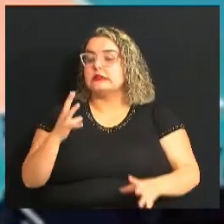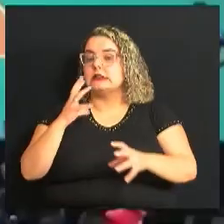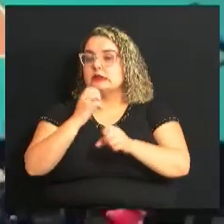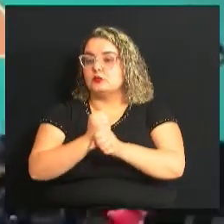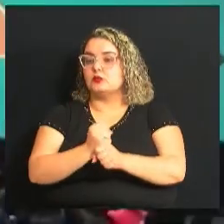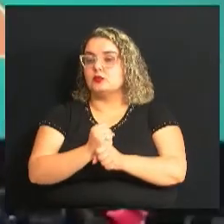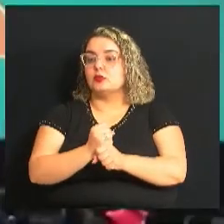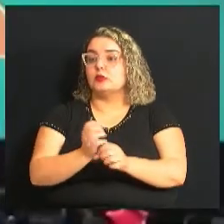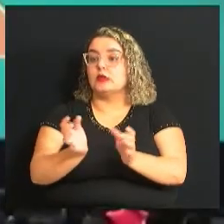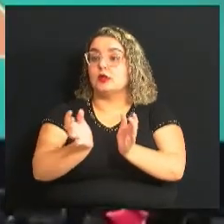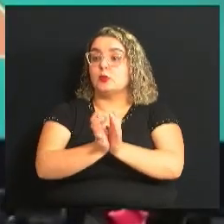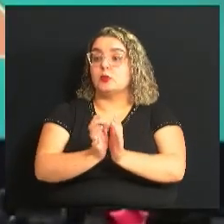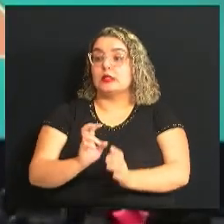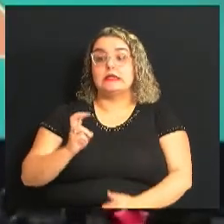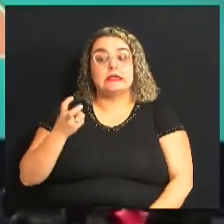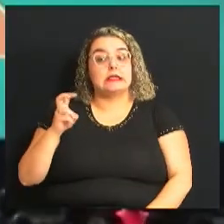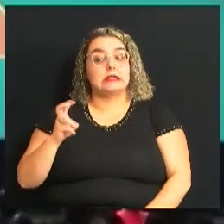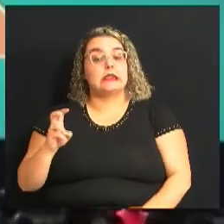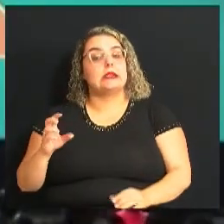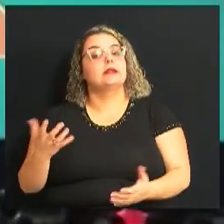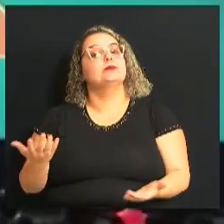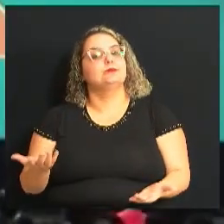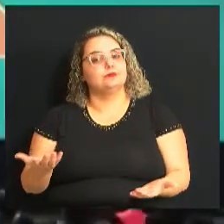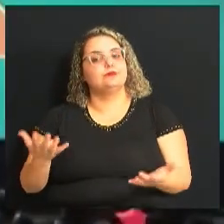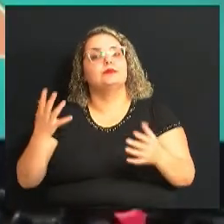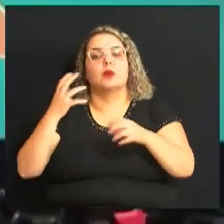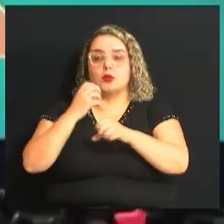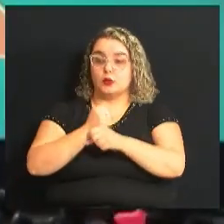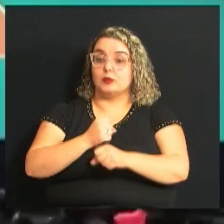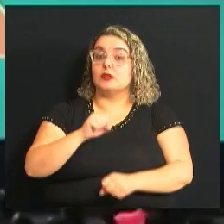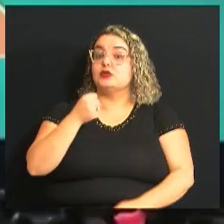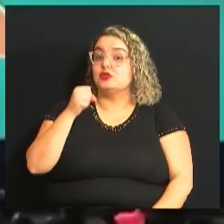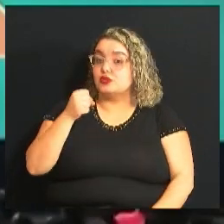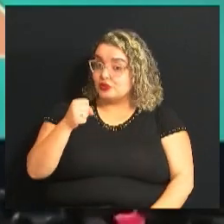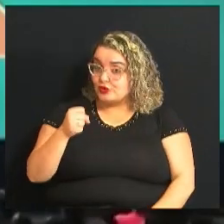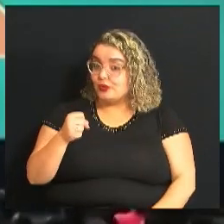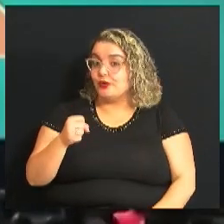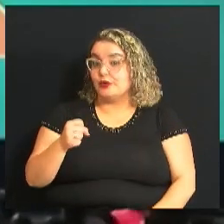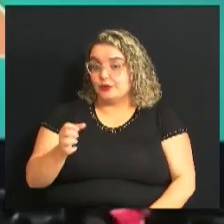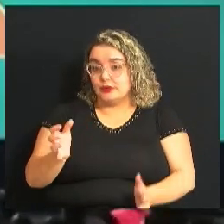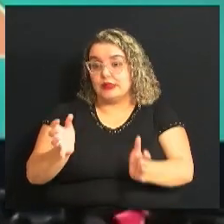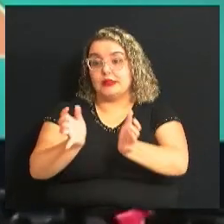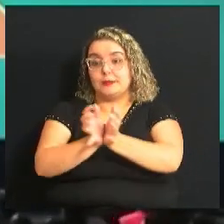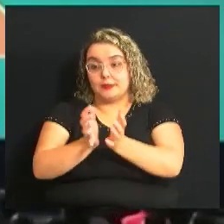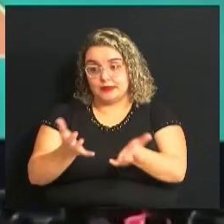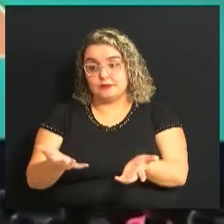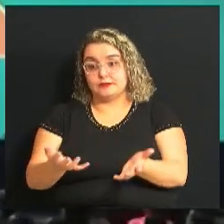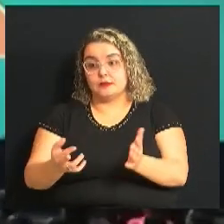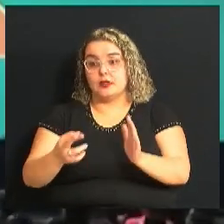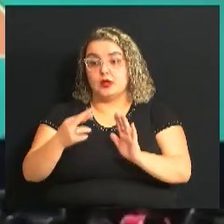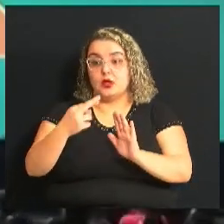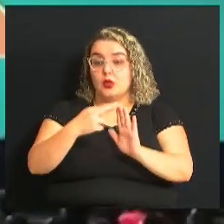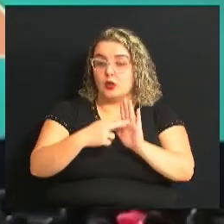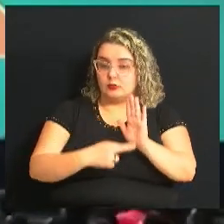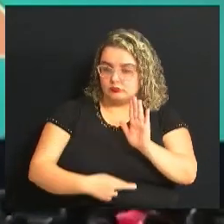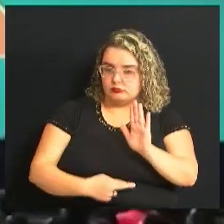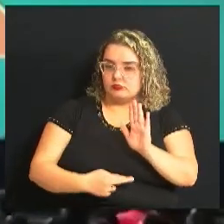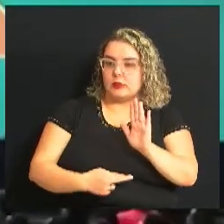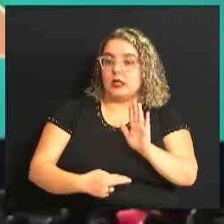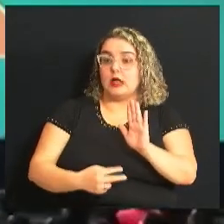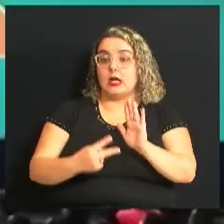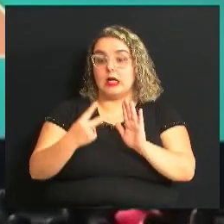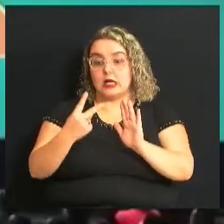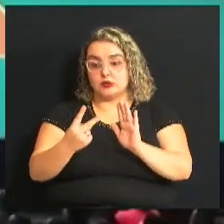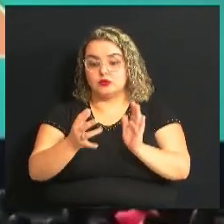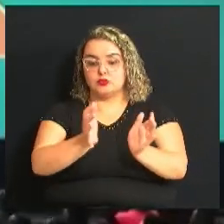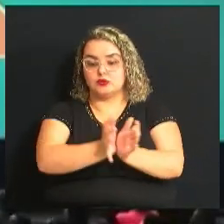equipe na 5ª colocação em um total de 8 equipes. O regulamento diz que as 2 equipes mais